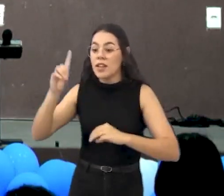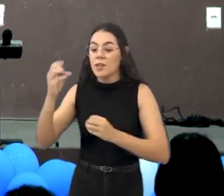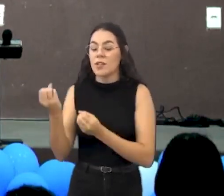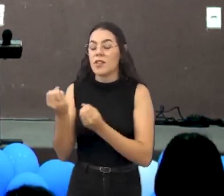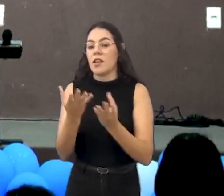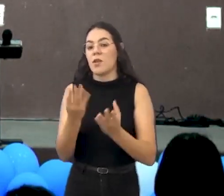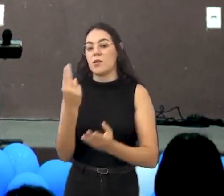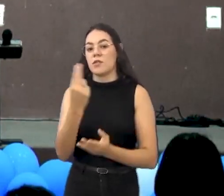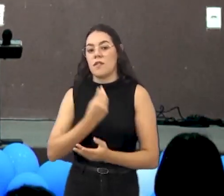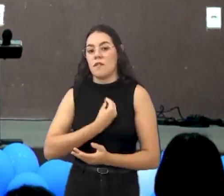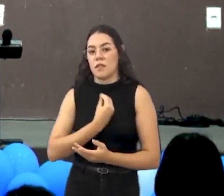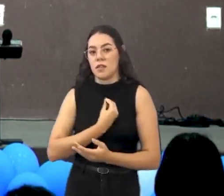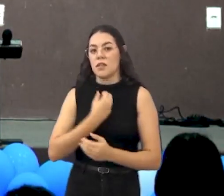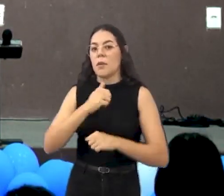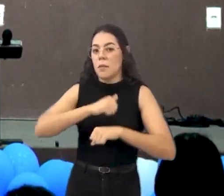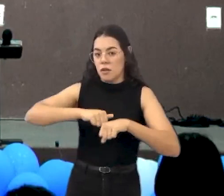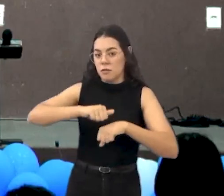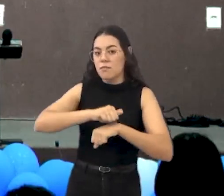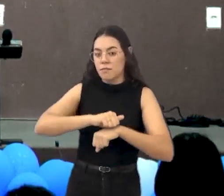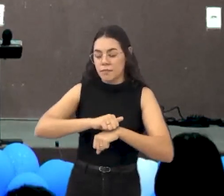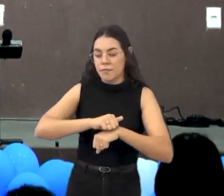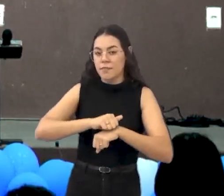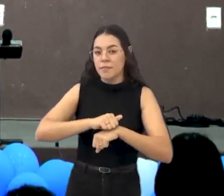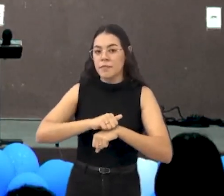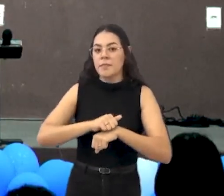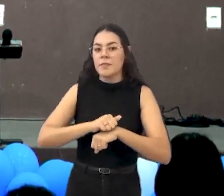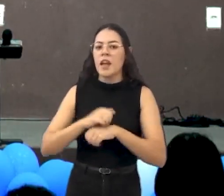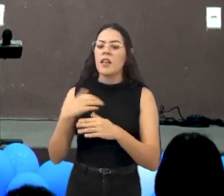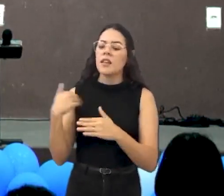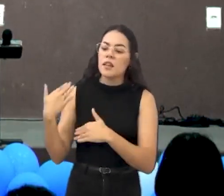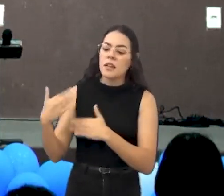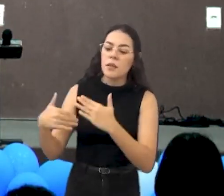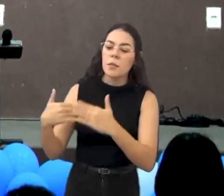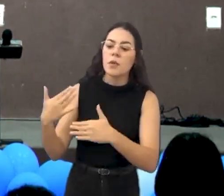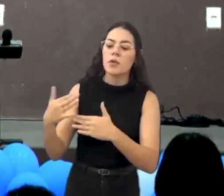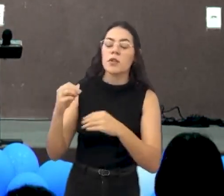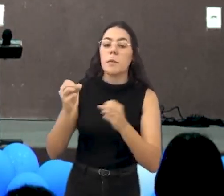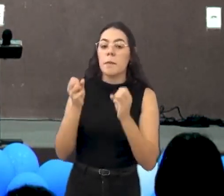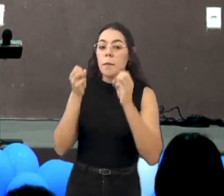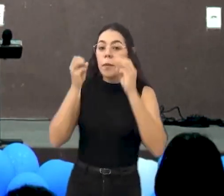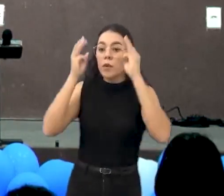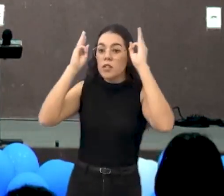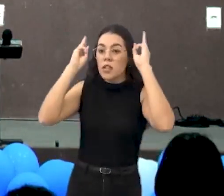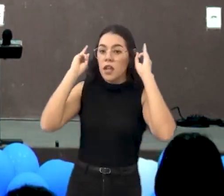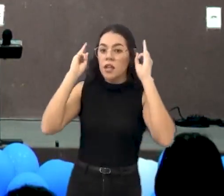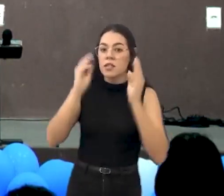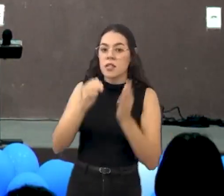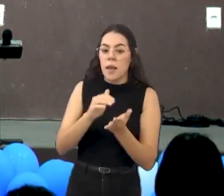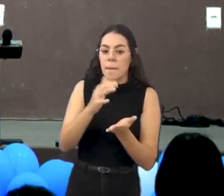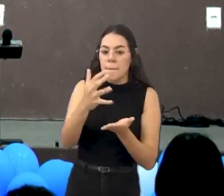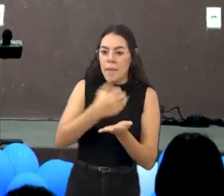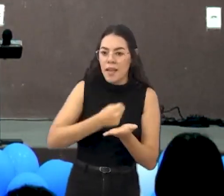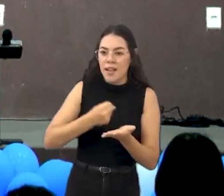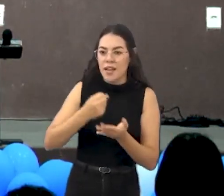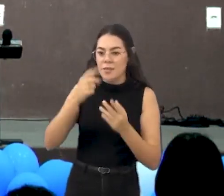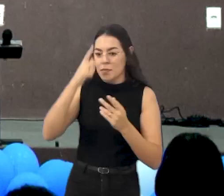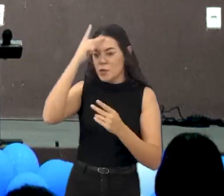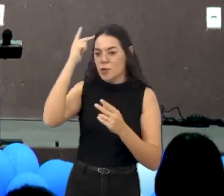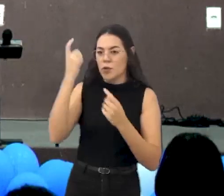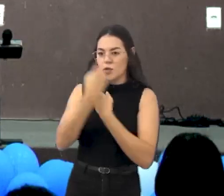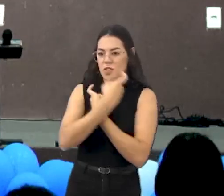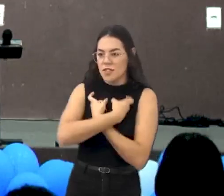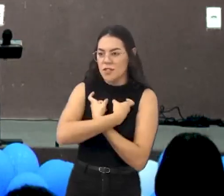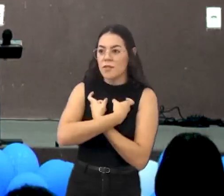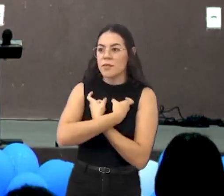realizando por meio dele. Um pouco mais adiante, quando Moisés tira o povo do Egito, ele faz